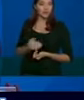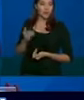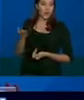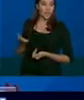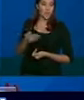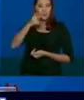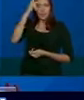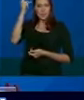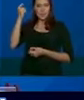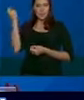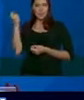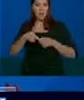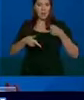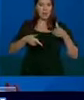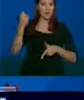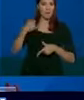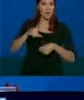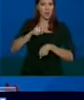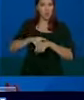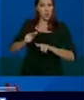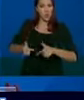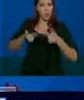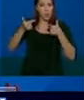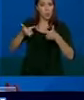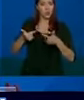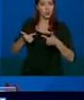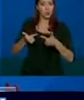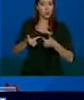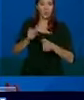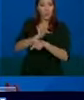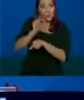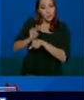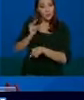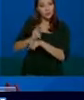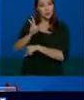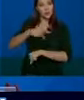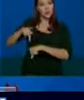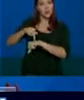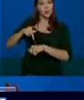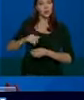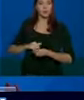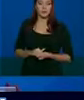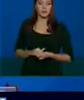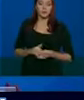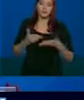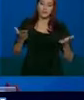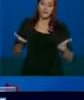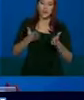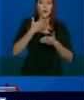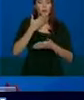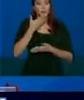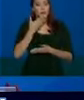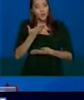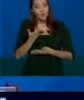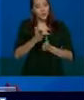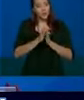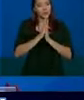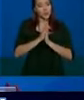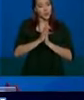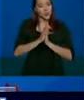sendo apedrejados enquanto lutamos em defesa do país. Então, o apelo que eu faço